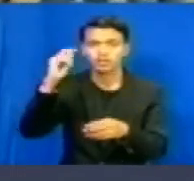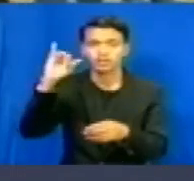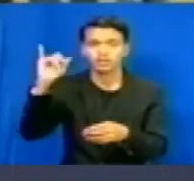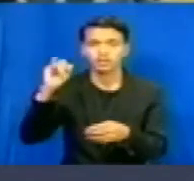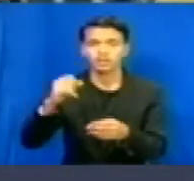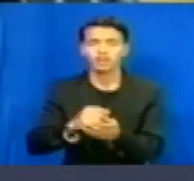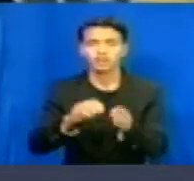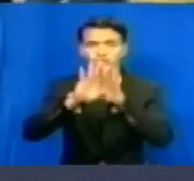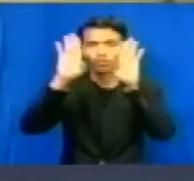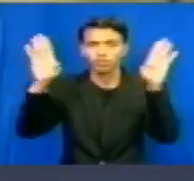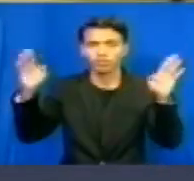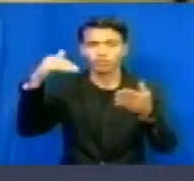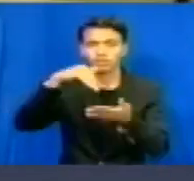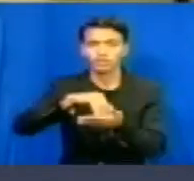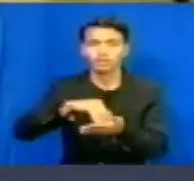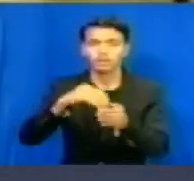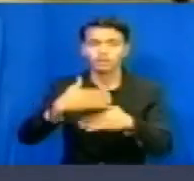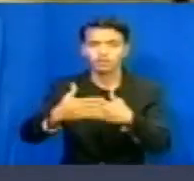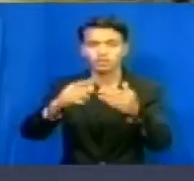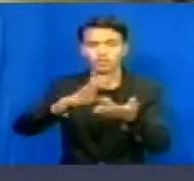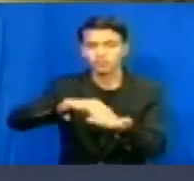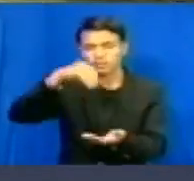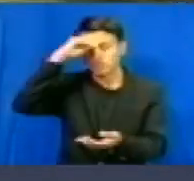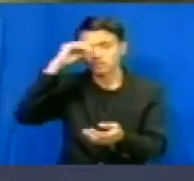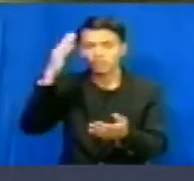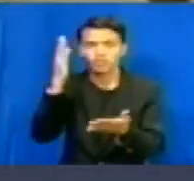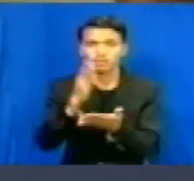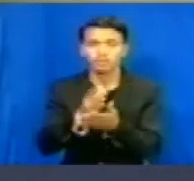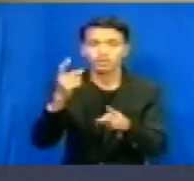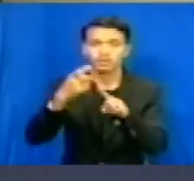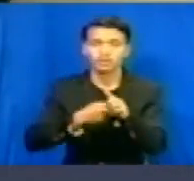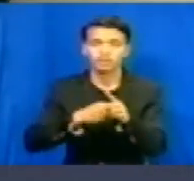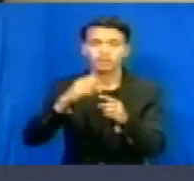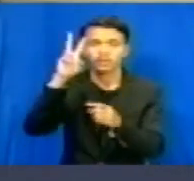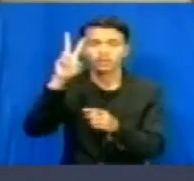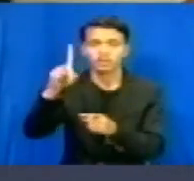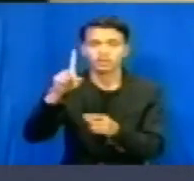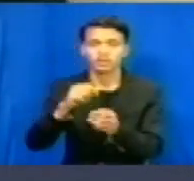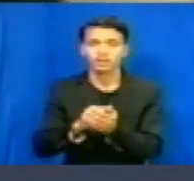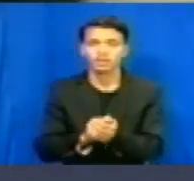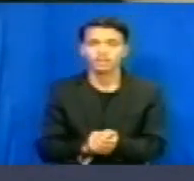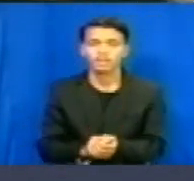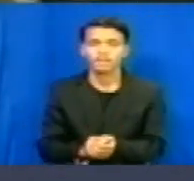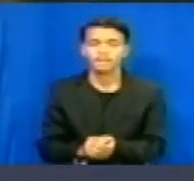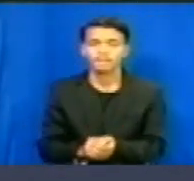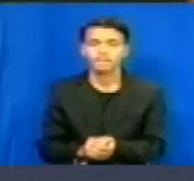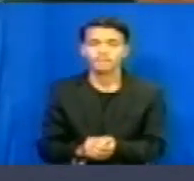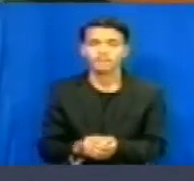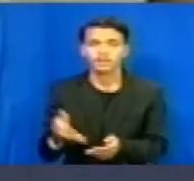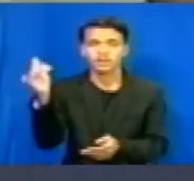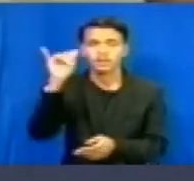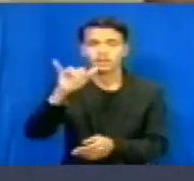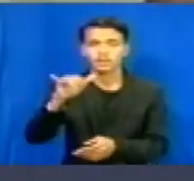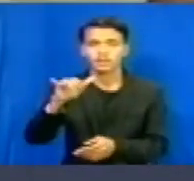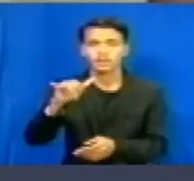Ciro a sua reativa e que o processo de aprendizagem deve parado durante o fulano e da ona. Senado Echi, Manuel de Deus, Ateten, Ciro nha